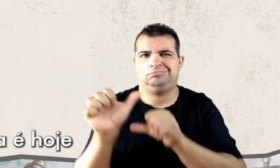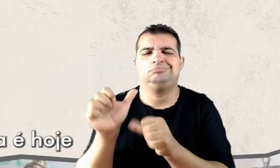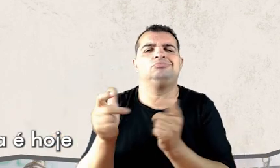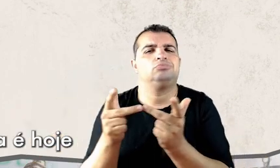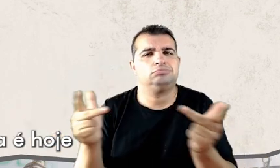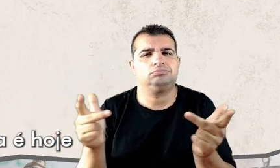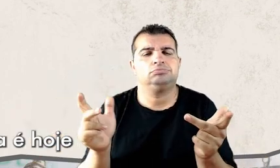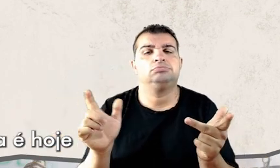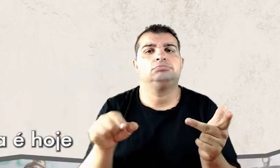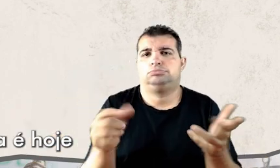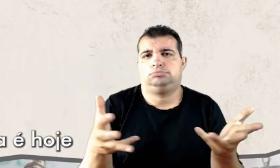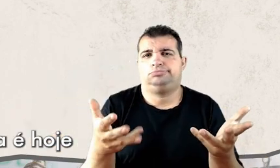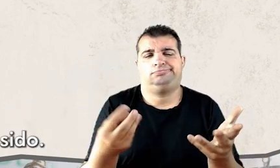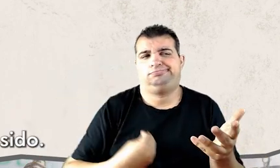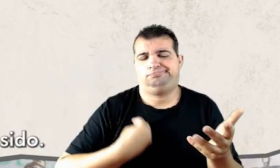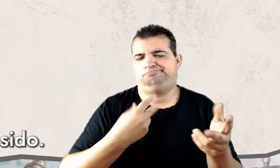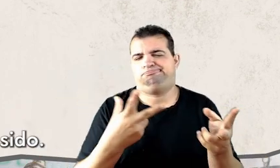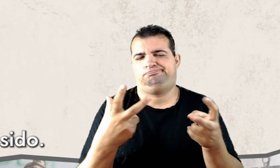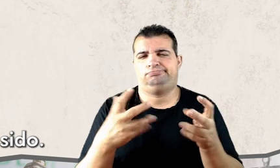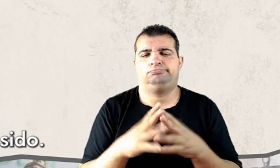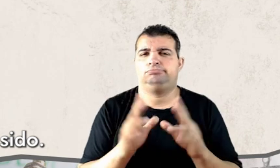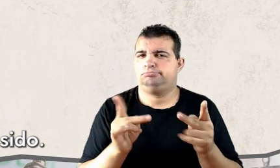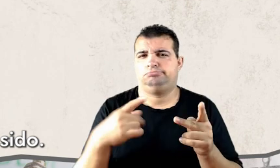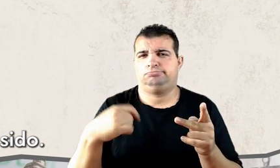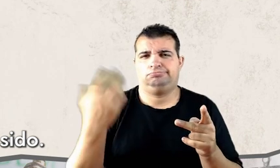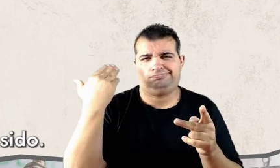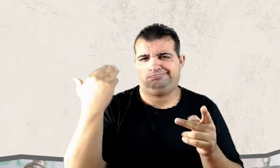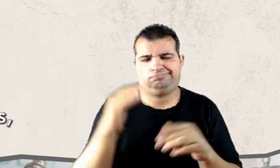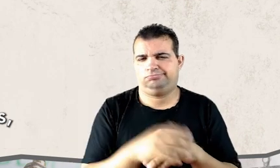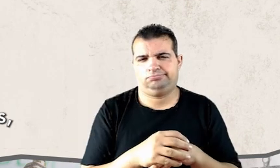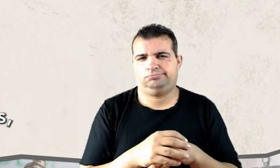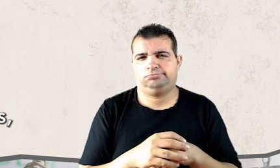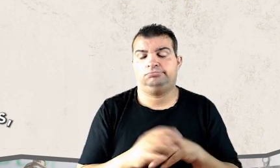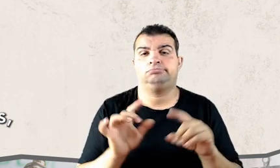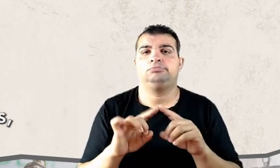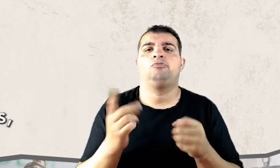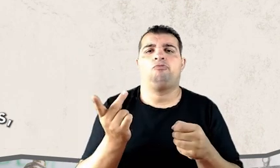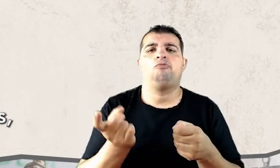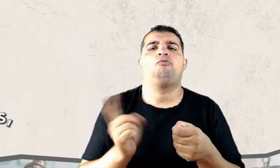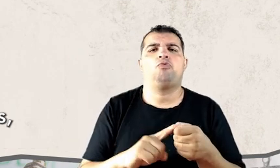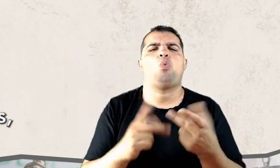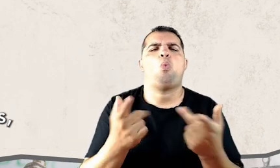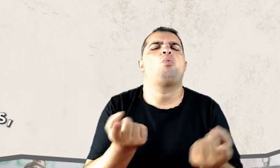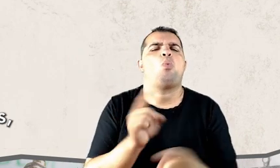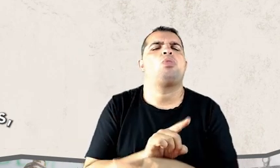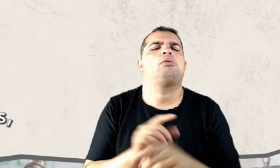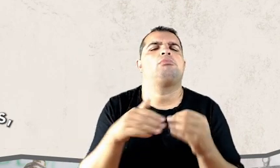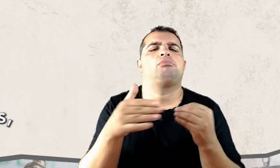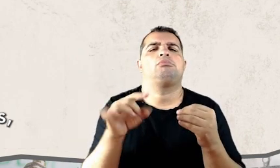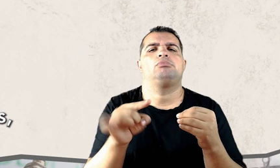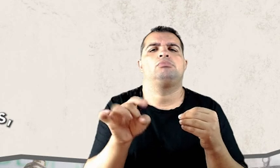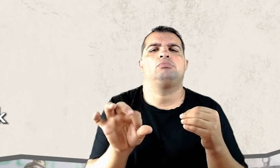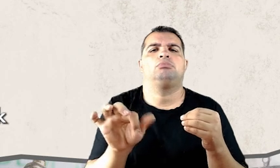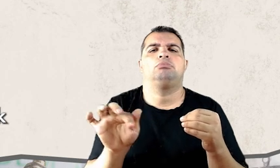transformando a coisa no que ela é hoje, no que ela, na verdade, sempre deveria ter sido. Mas, voltando aos paradoxos, a partir dos